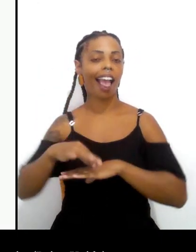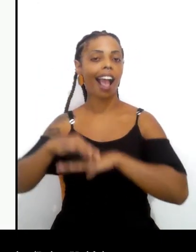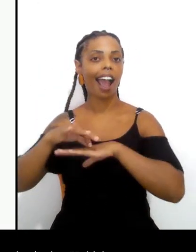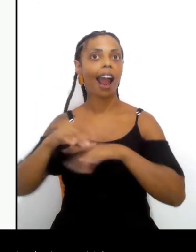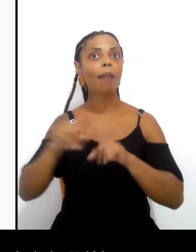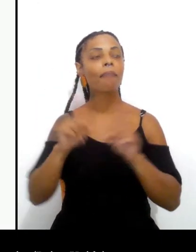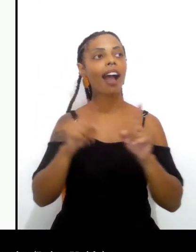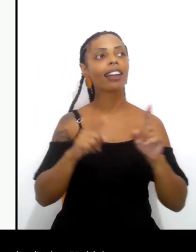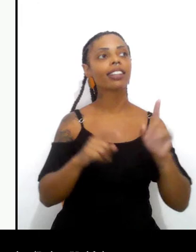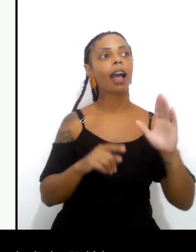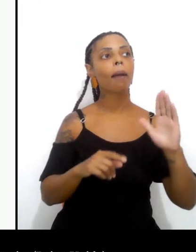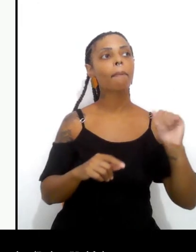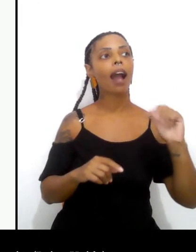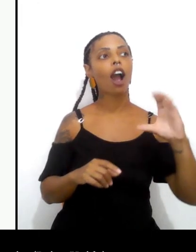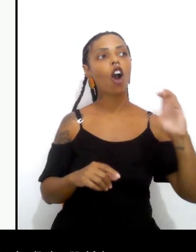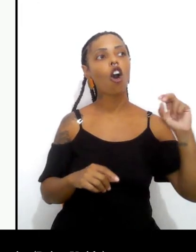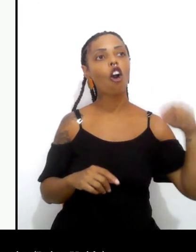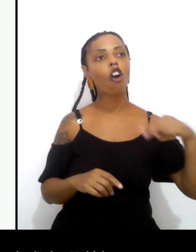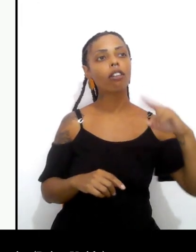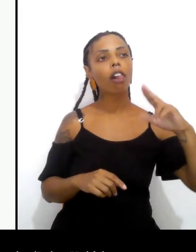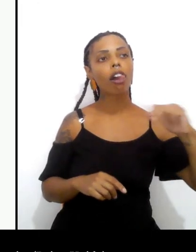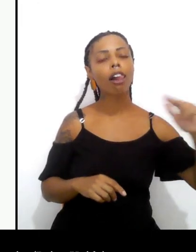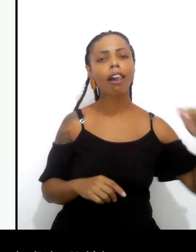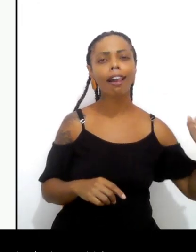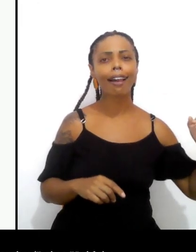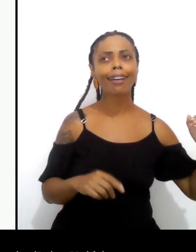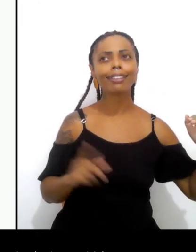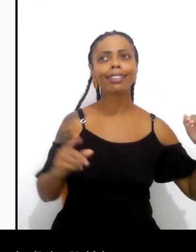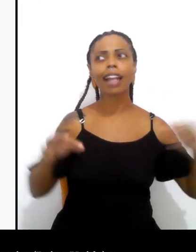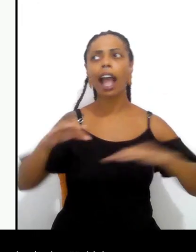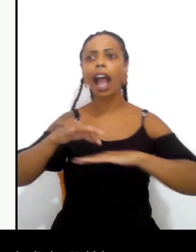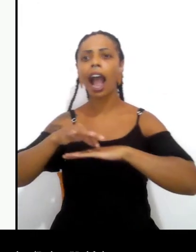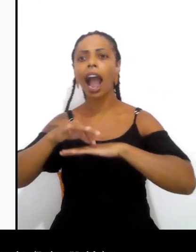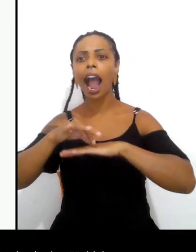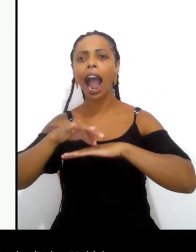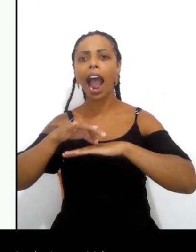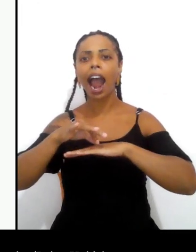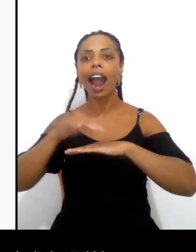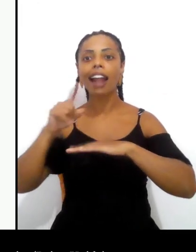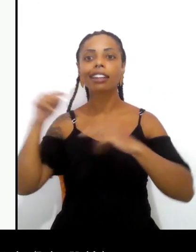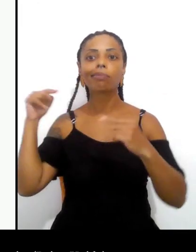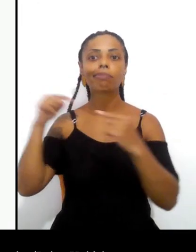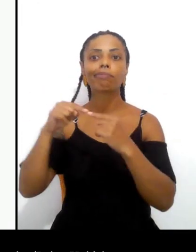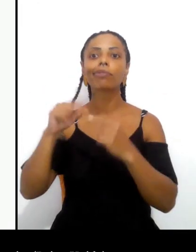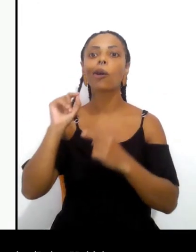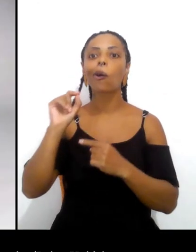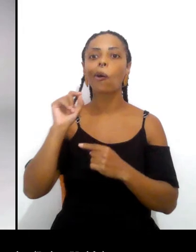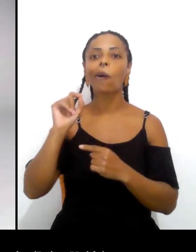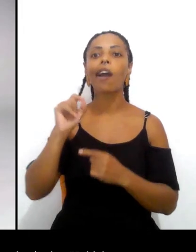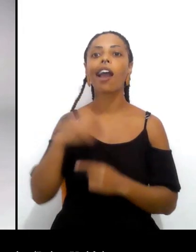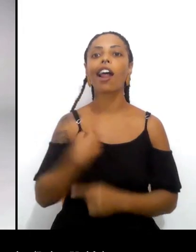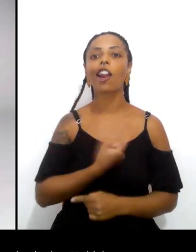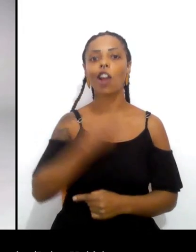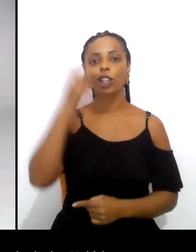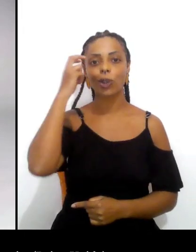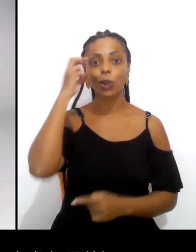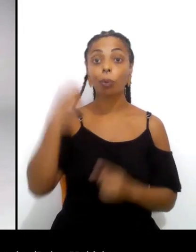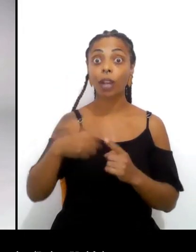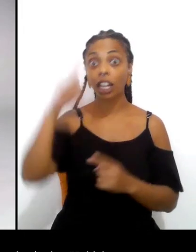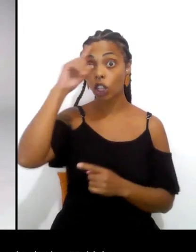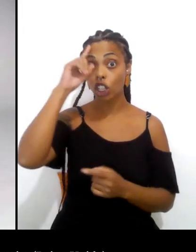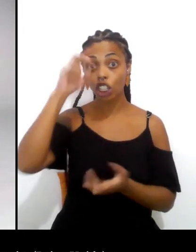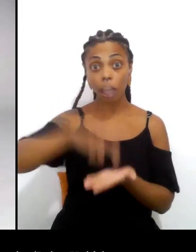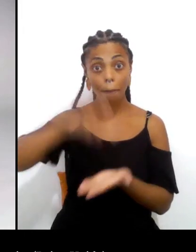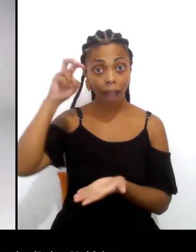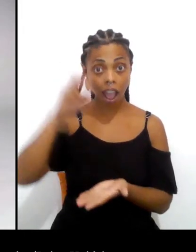bacon e da Carne ela é muito ligada à Cultura Britânica todos os dias de manhã nós comemos bacon no café da manhã